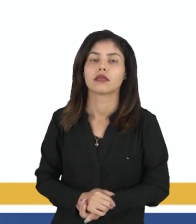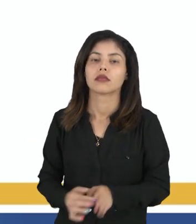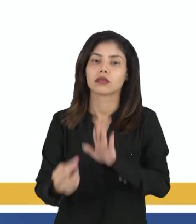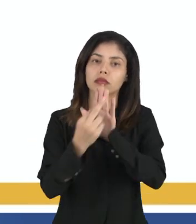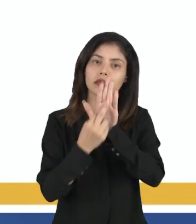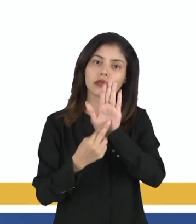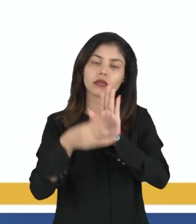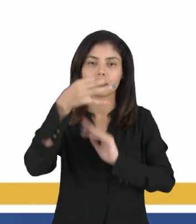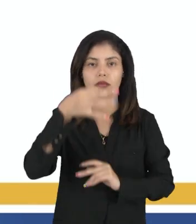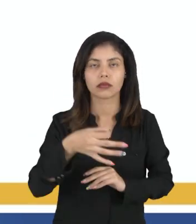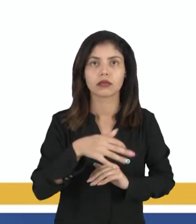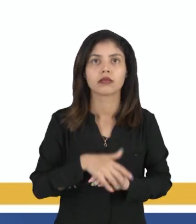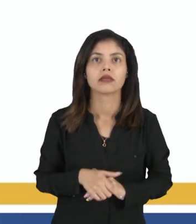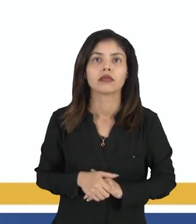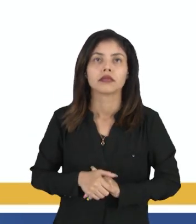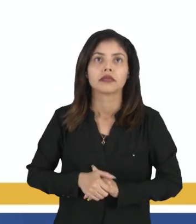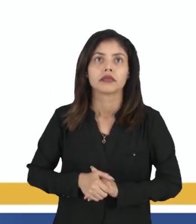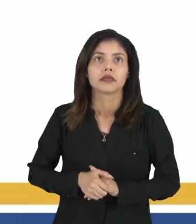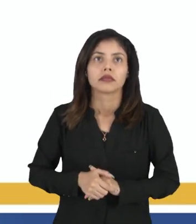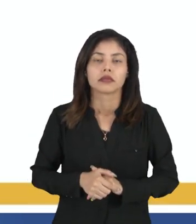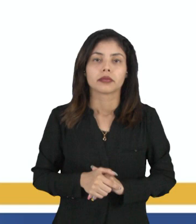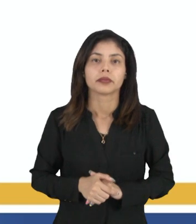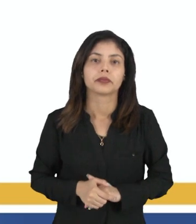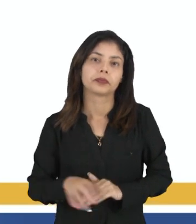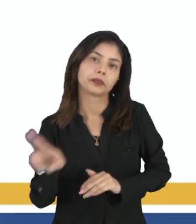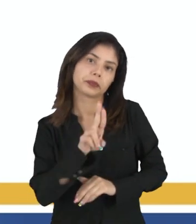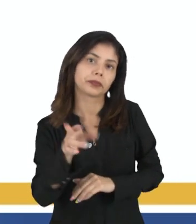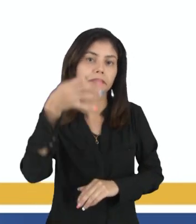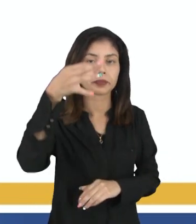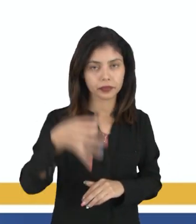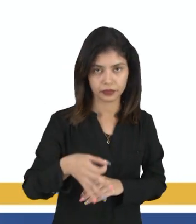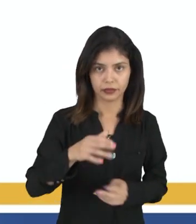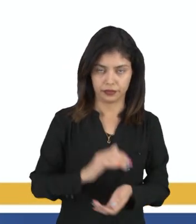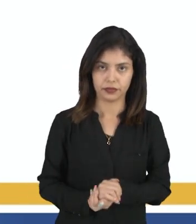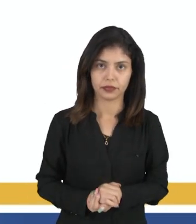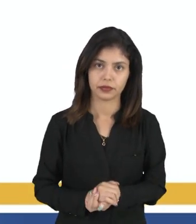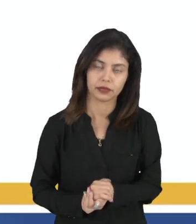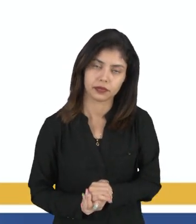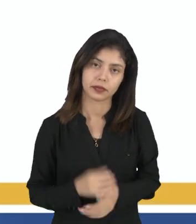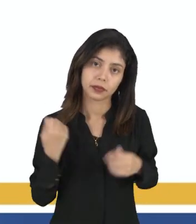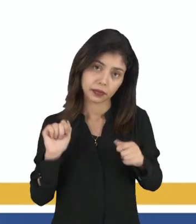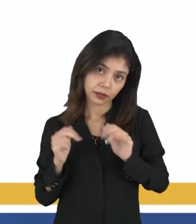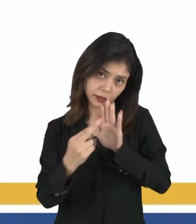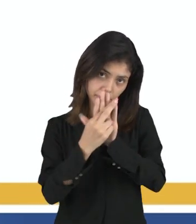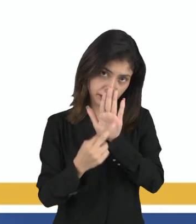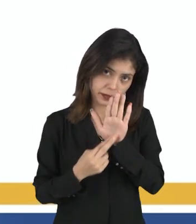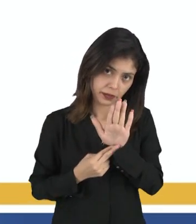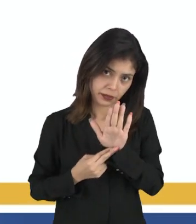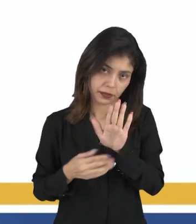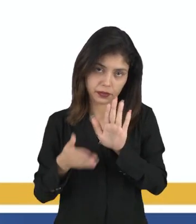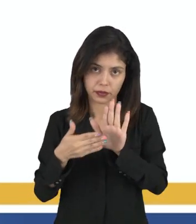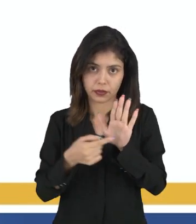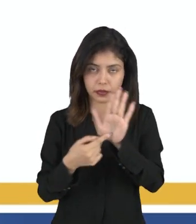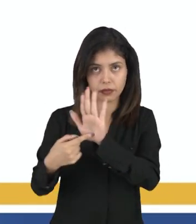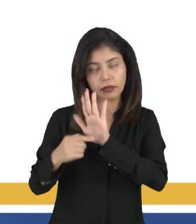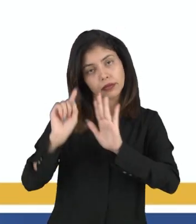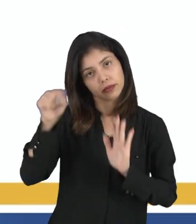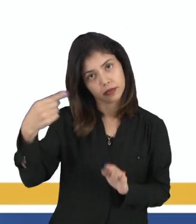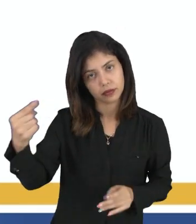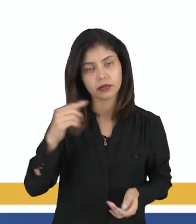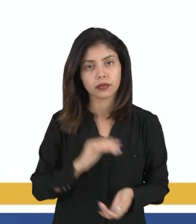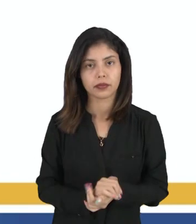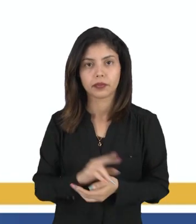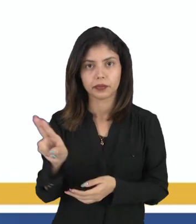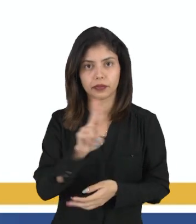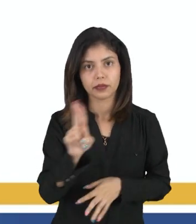regras propostas por Linneu, tá? Então é assim que você dá um nome científico a um organismo, tem que seguir as regrinhas propostas por ele. Depois que você